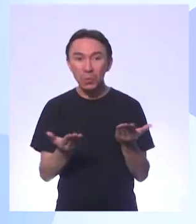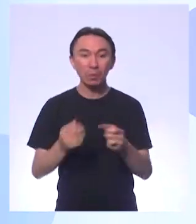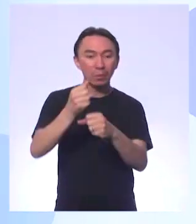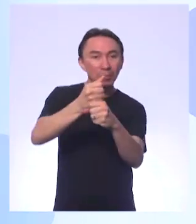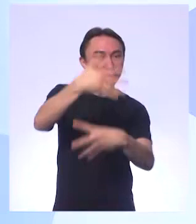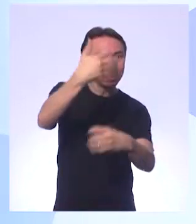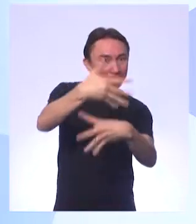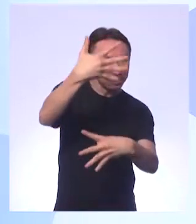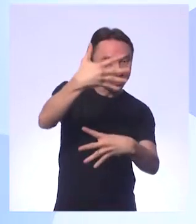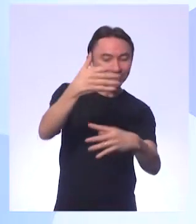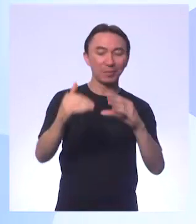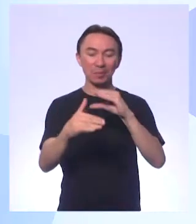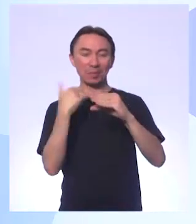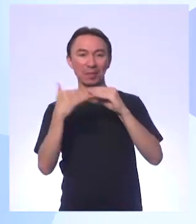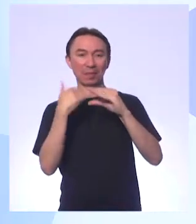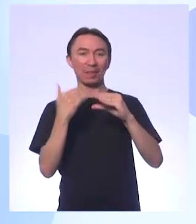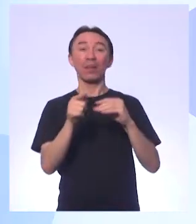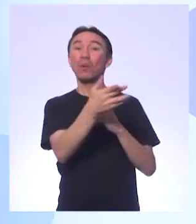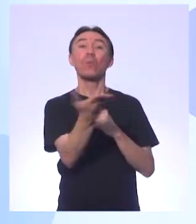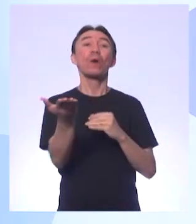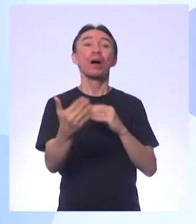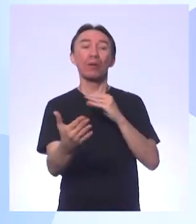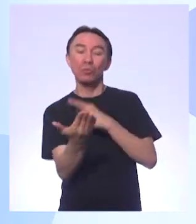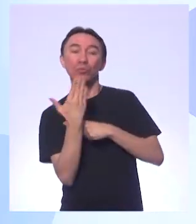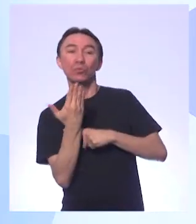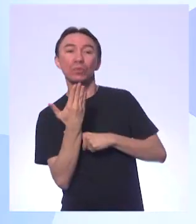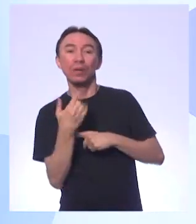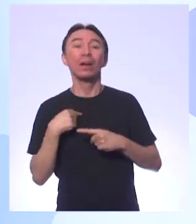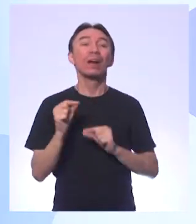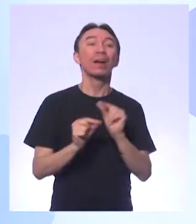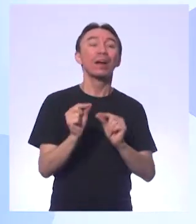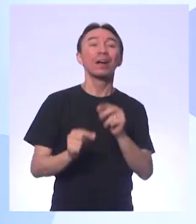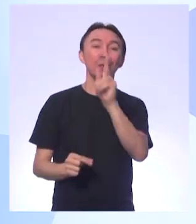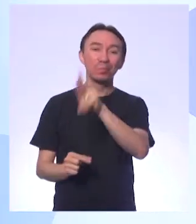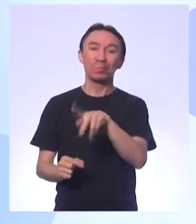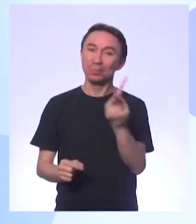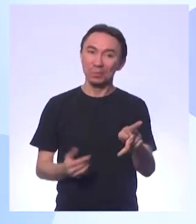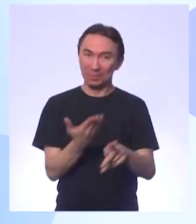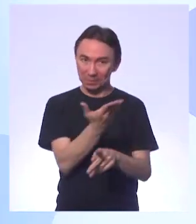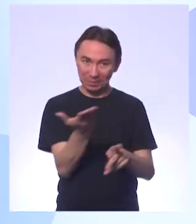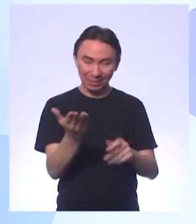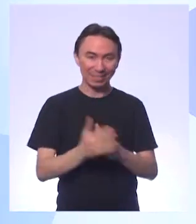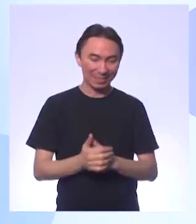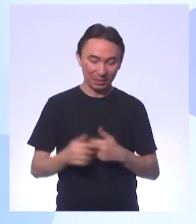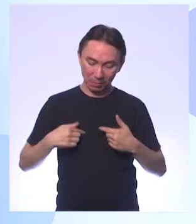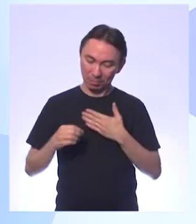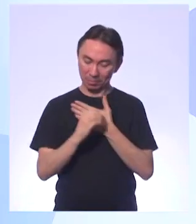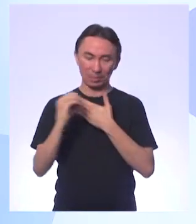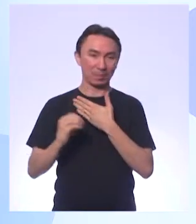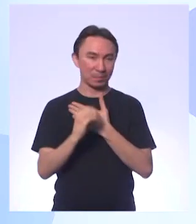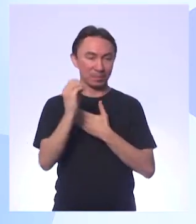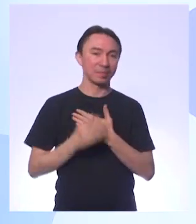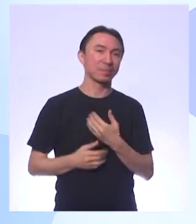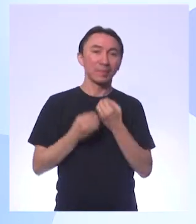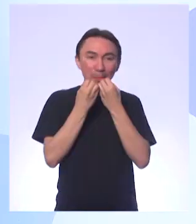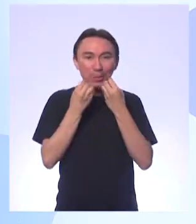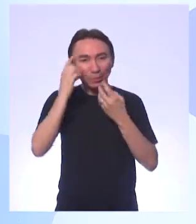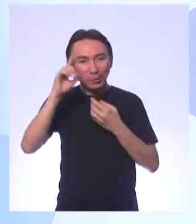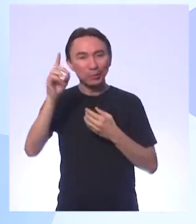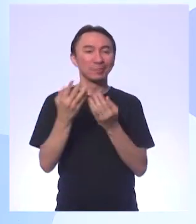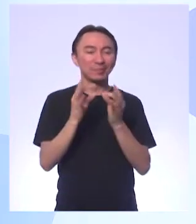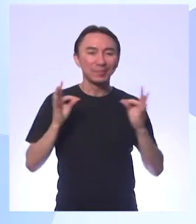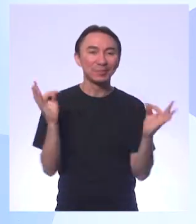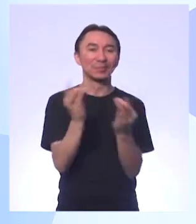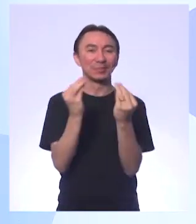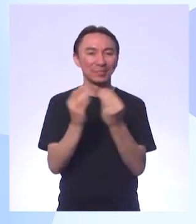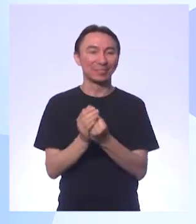de Mídias e vocês aí me auxiliando no chat. Então, um ótimo dia a todos e um ótimo trabalho para todos nós. E olha só, eu